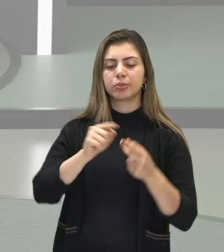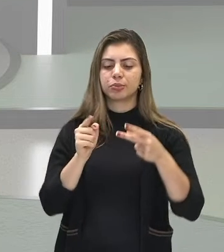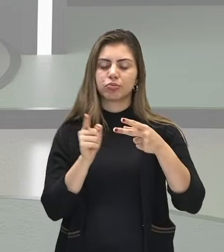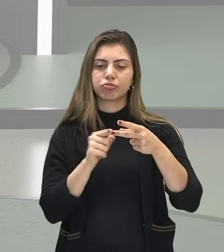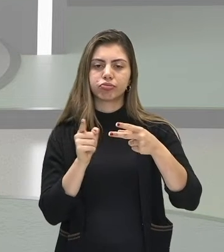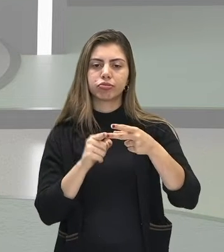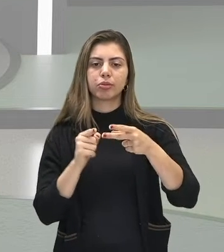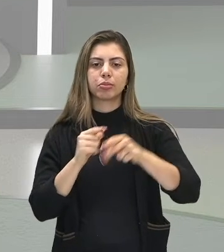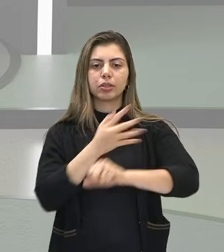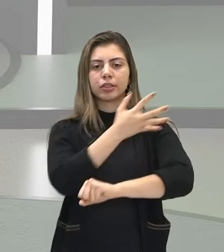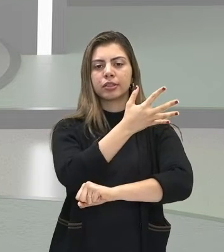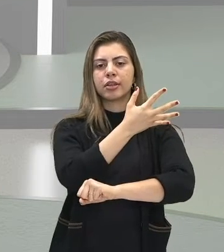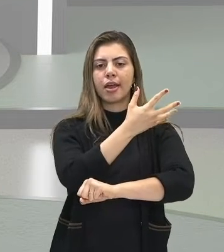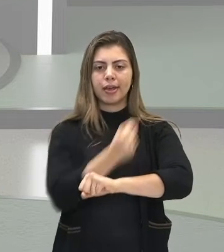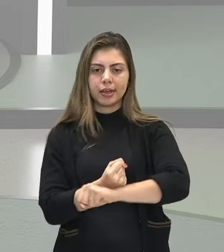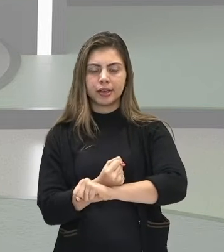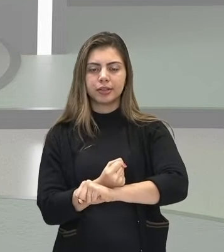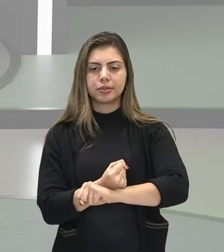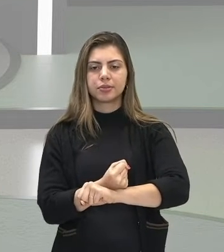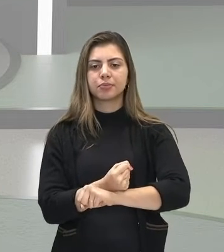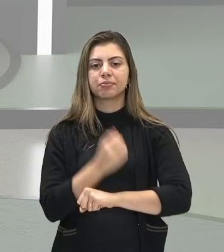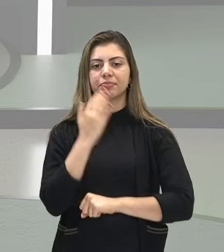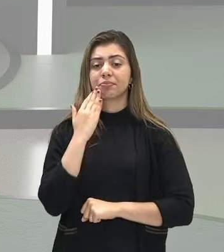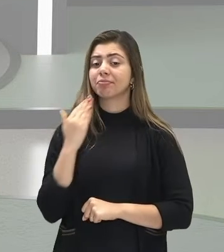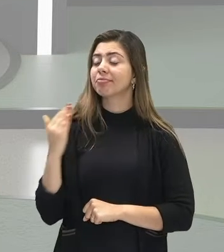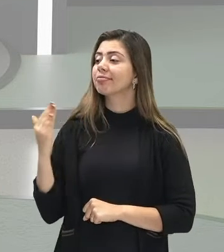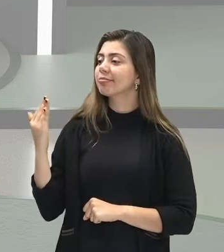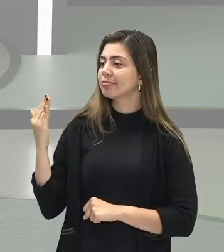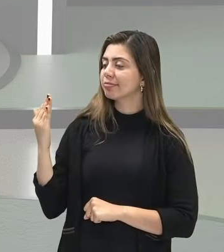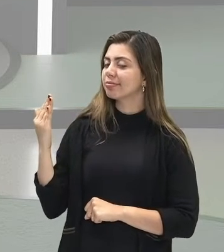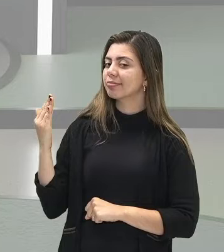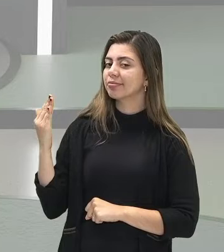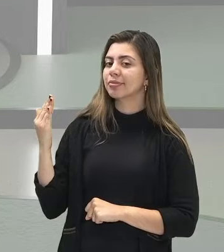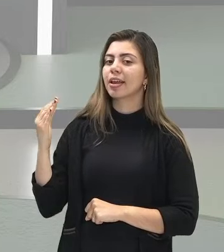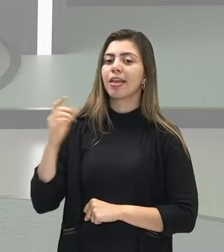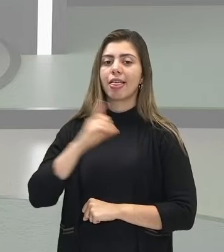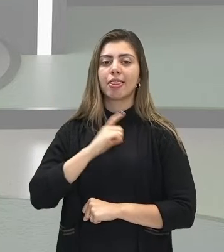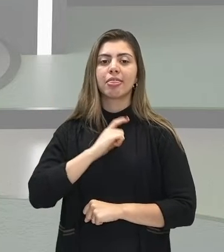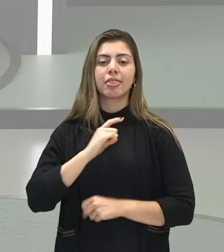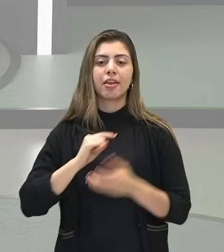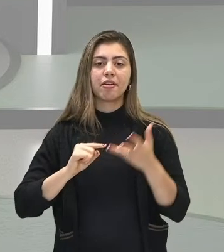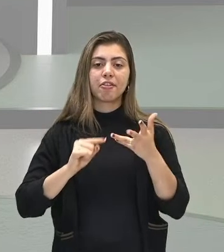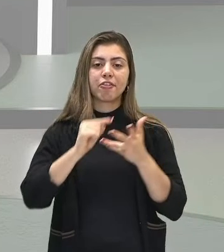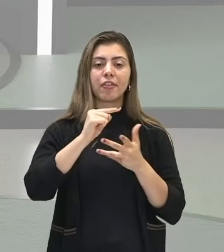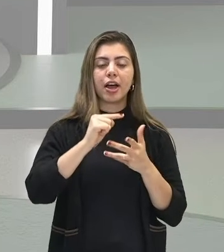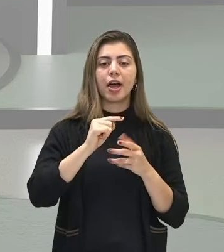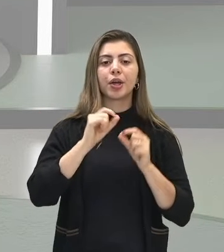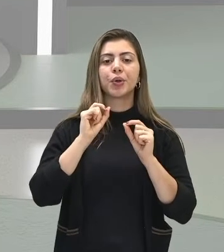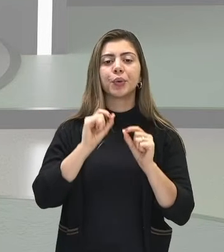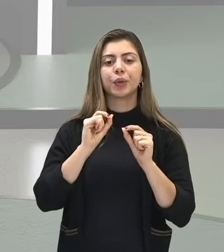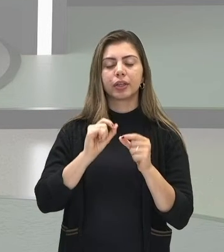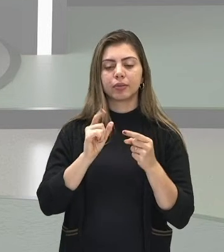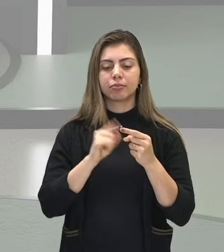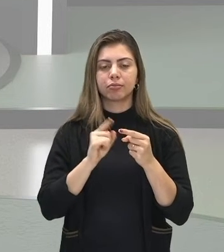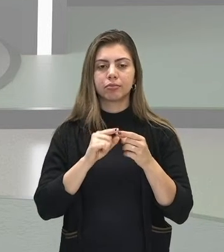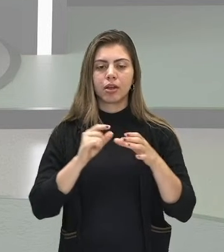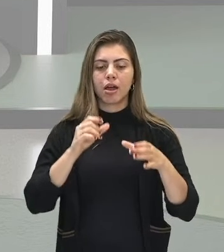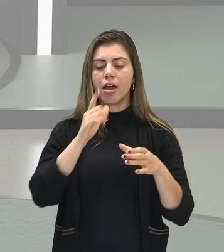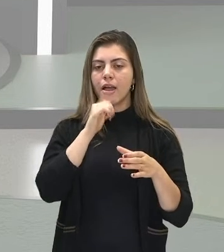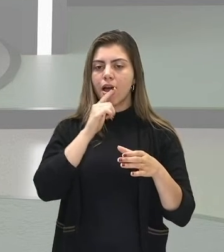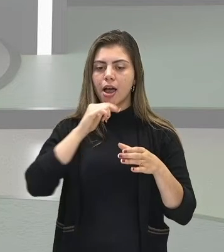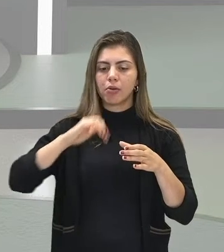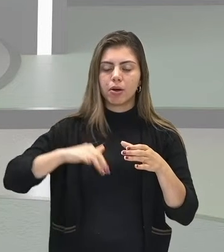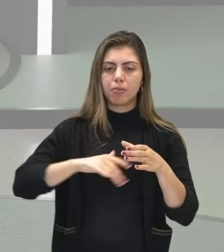endotérmicos. Temos aqui vários processos, temos aí a dissolução de sal